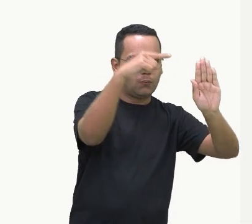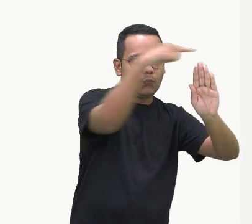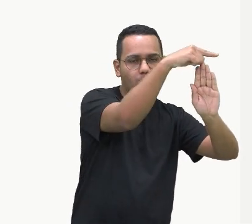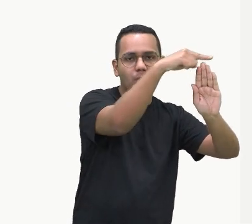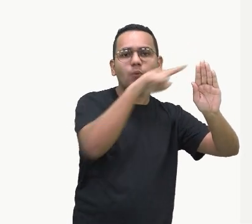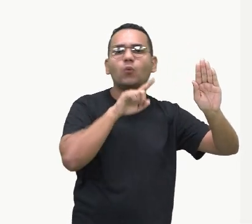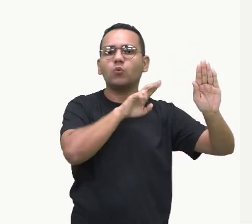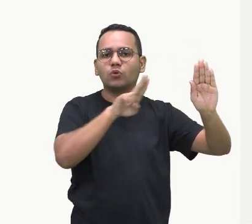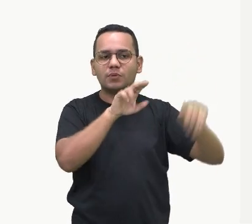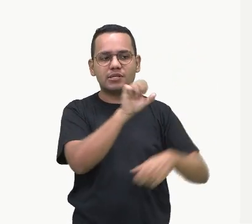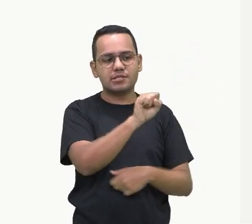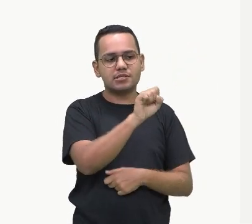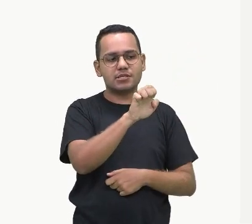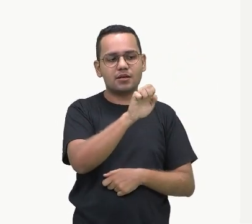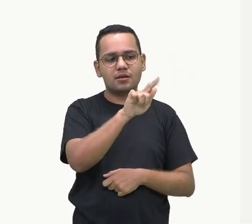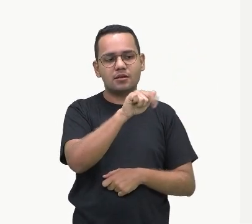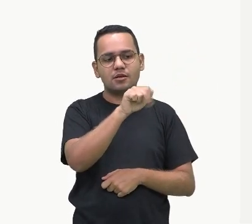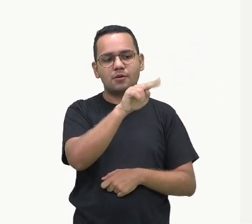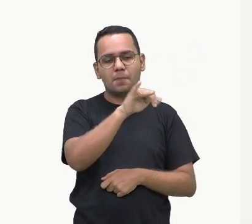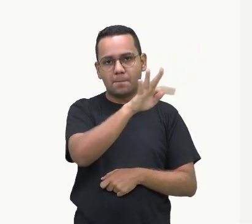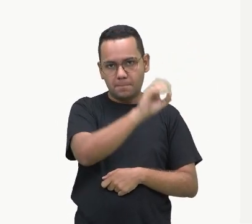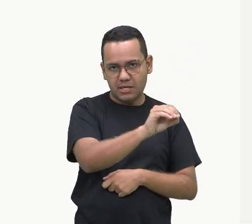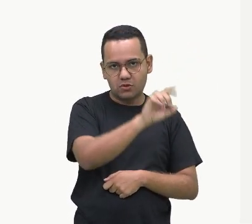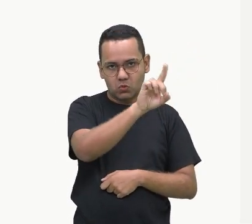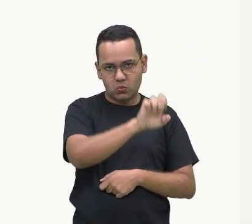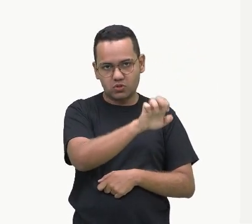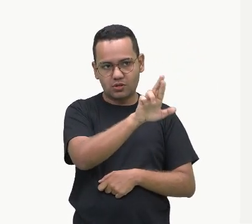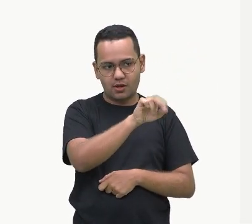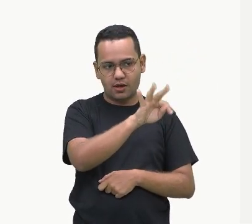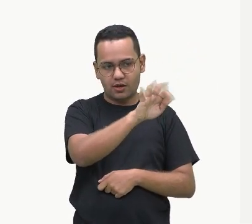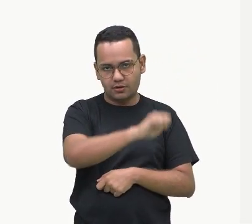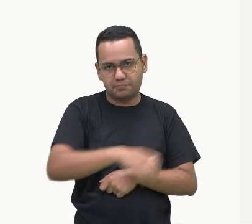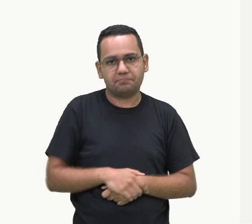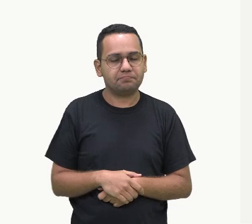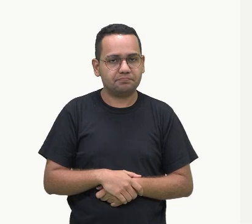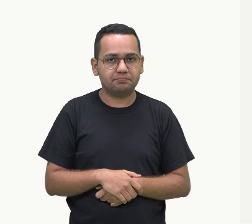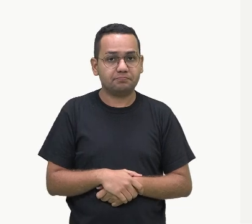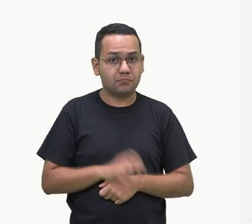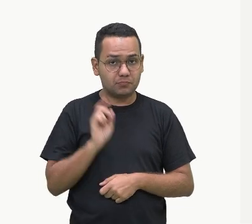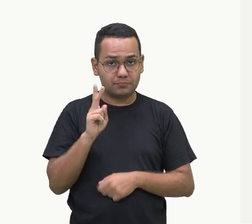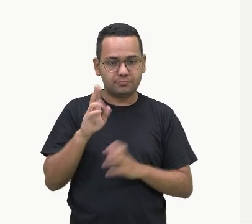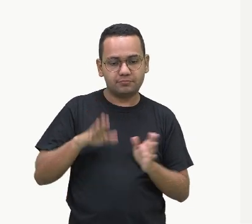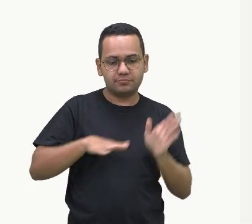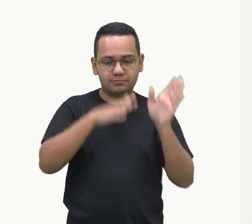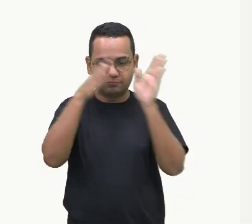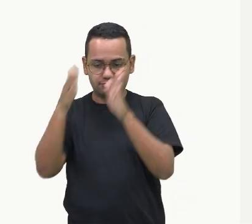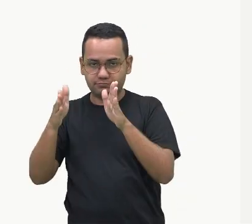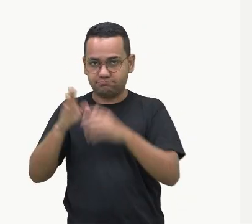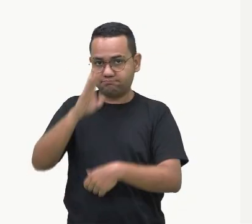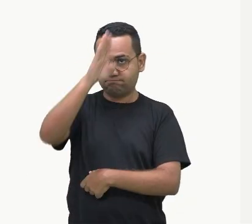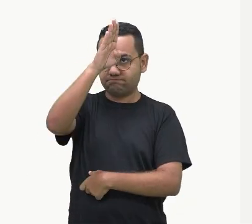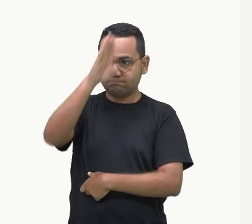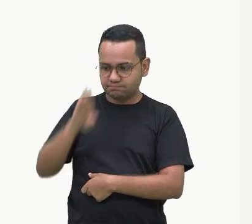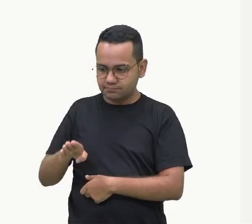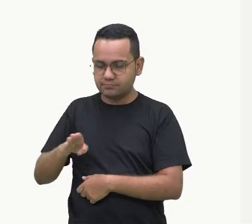reta. Tudo bem? Agora, indo aqui para o outro lado, onde se